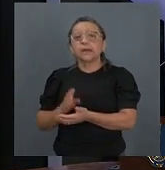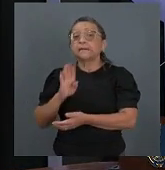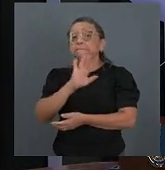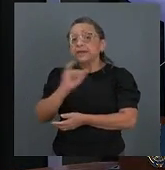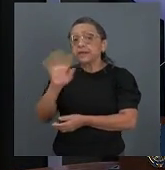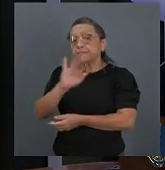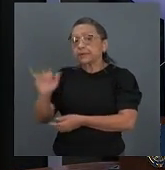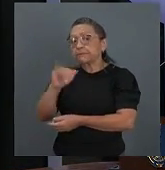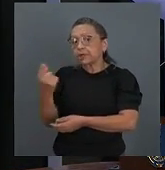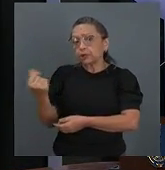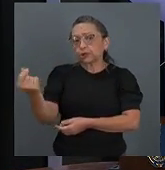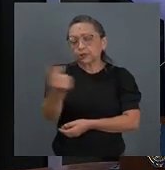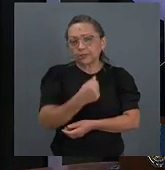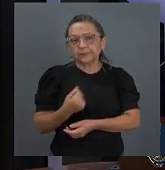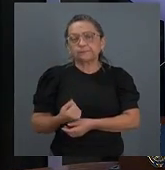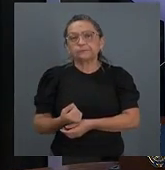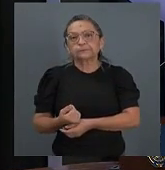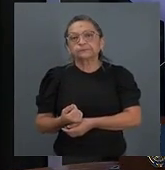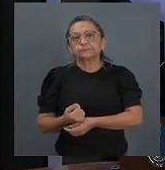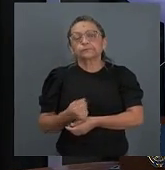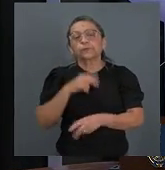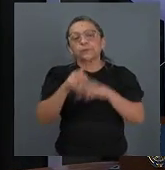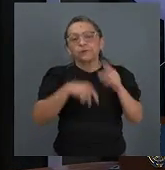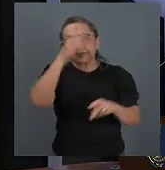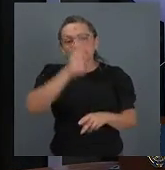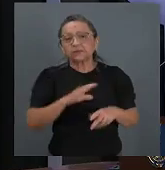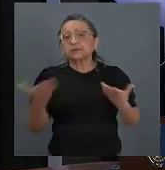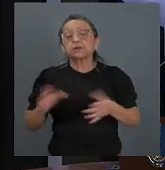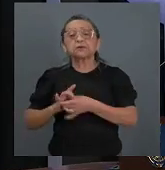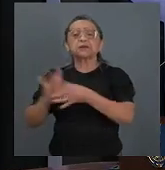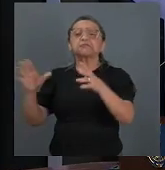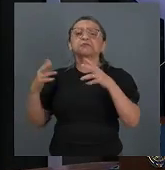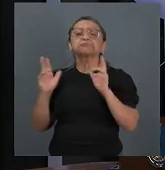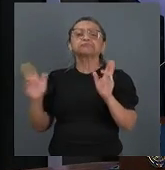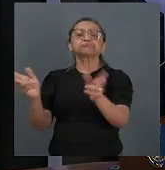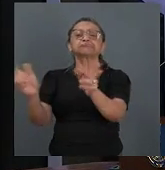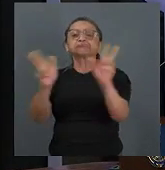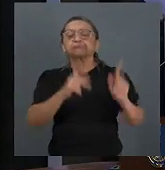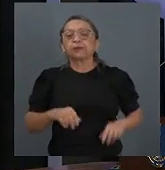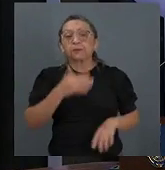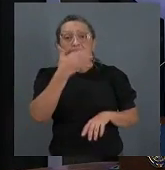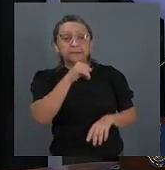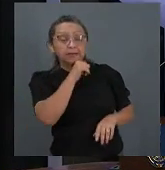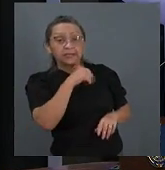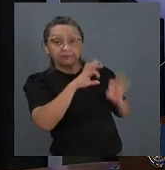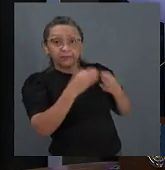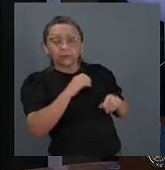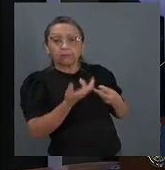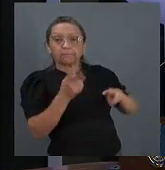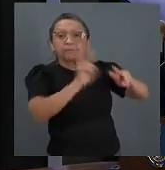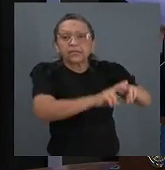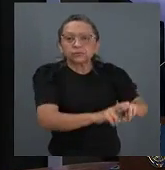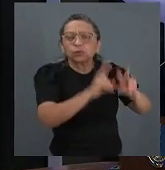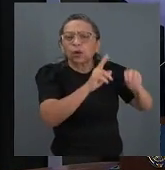bilhões de reais, B de bola e de índio, do povo brasileiro, e estão livres, enquanto pais e mães de família estão detidos como